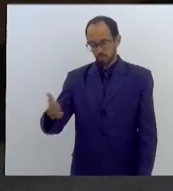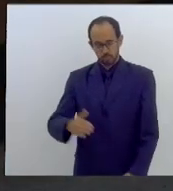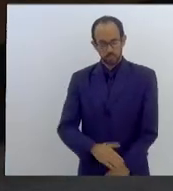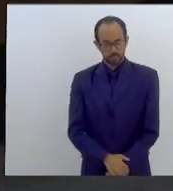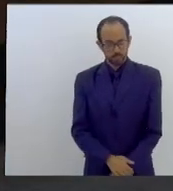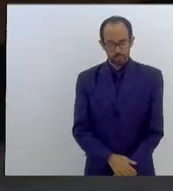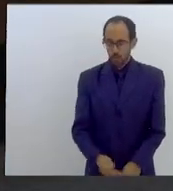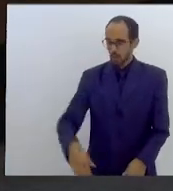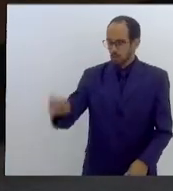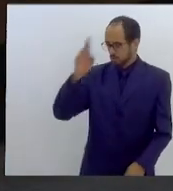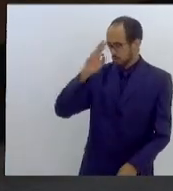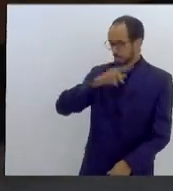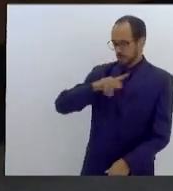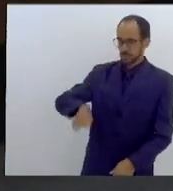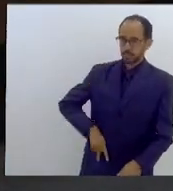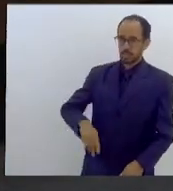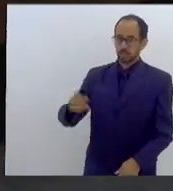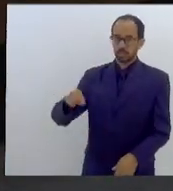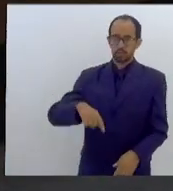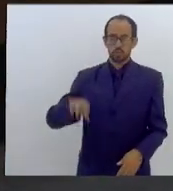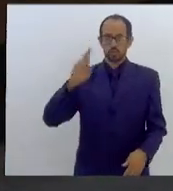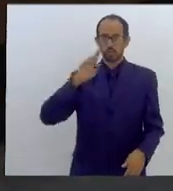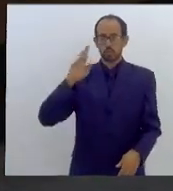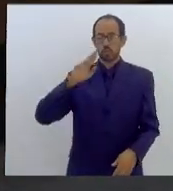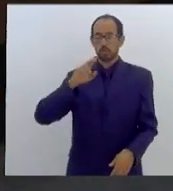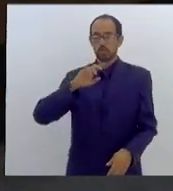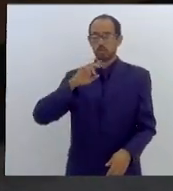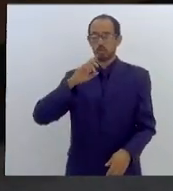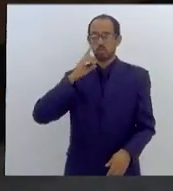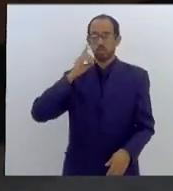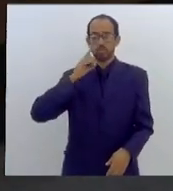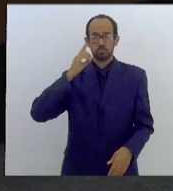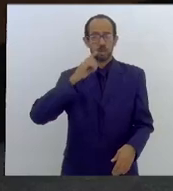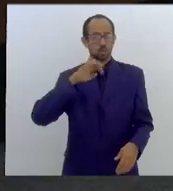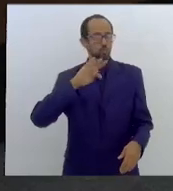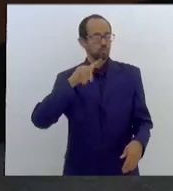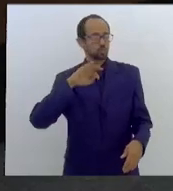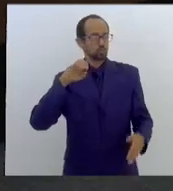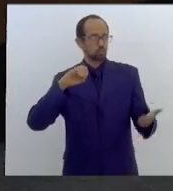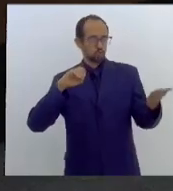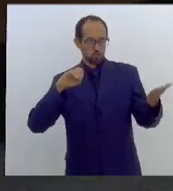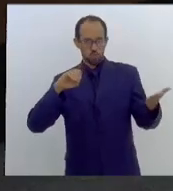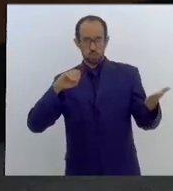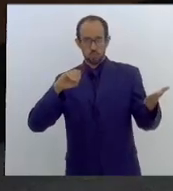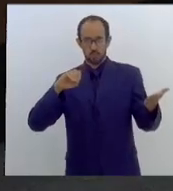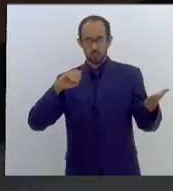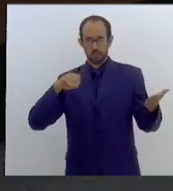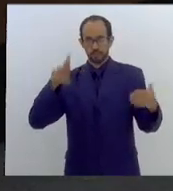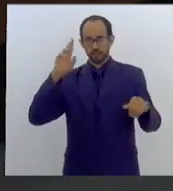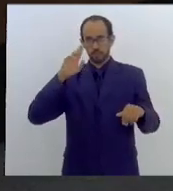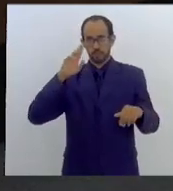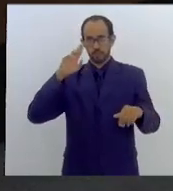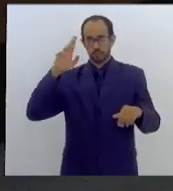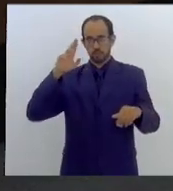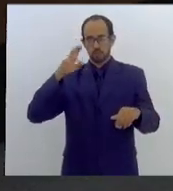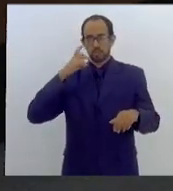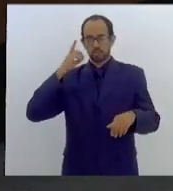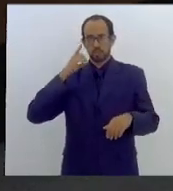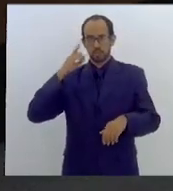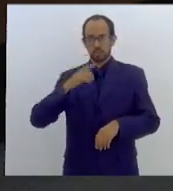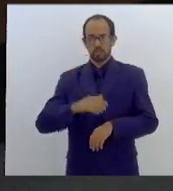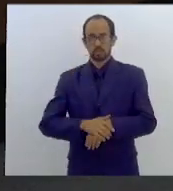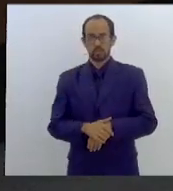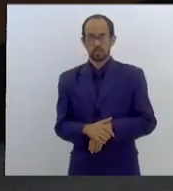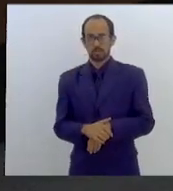Senhor presidente, senhor deputado Chico Machado, senhoras e senhores deputados,